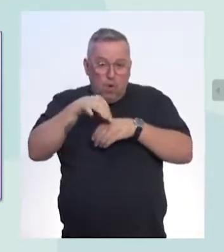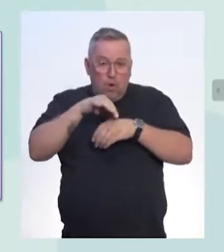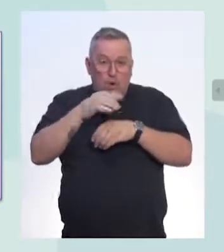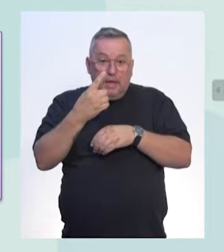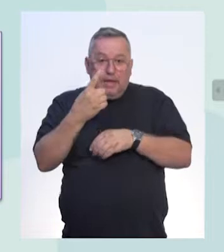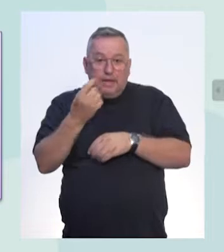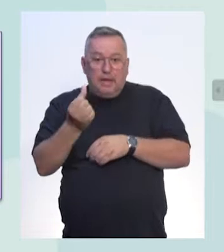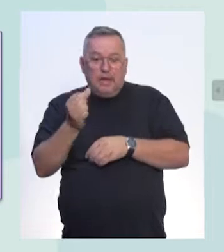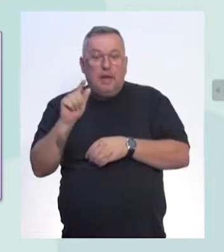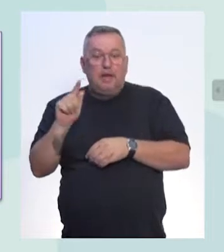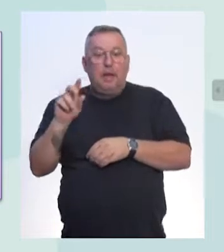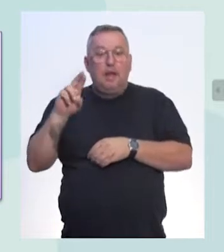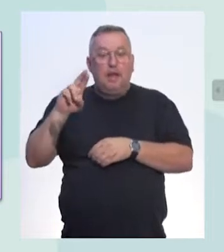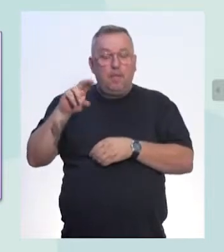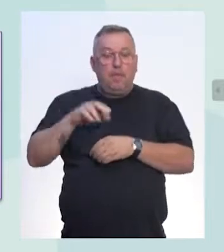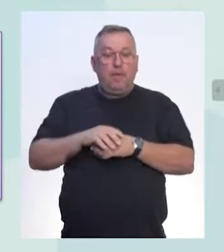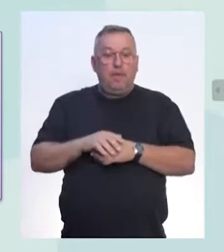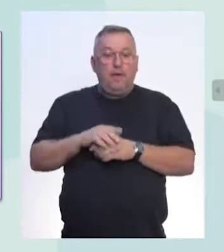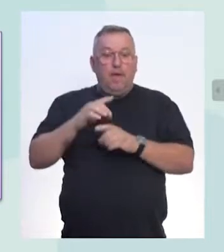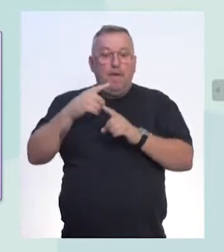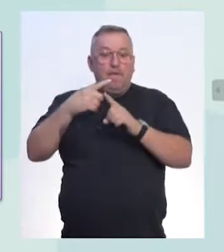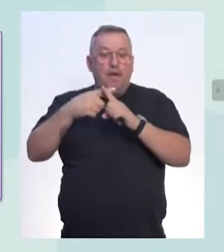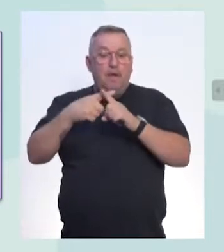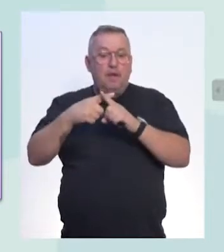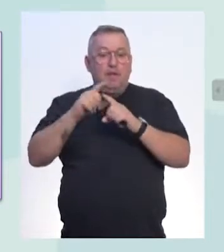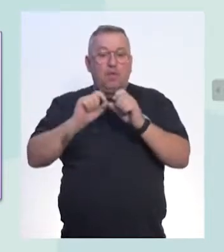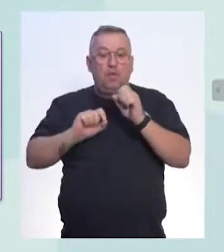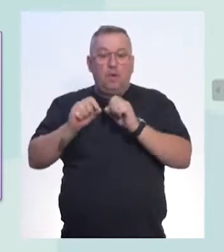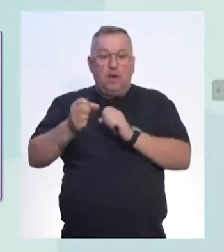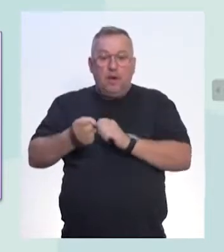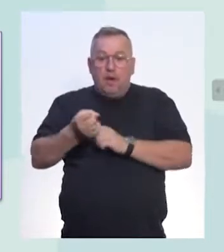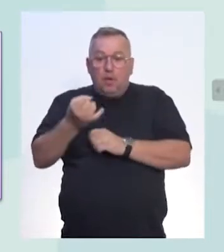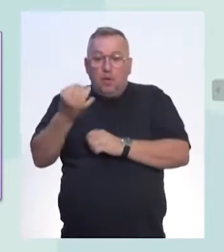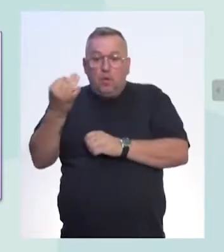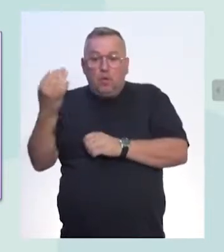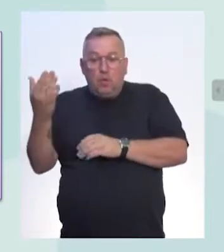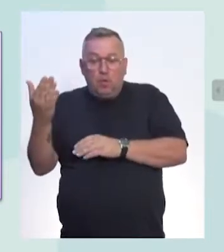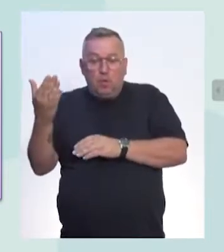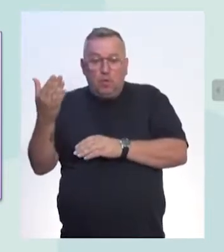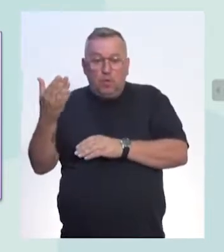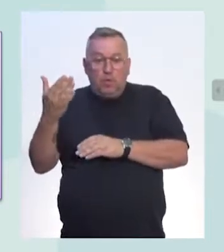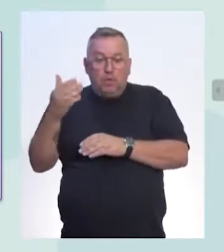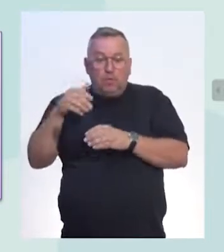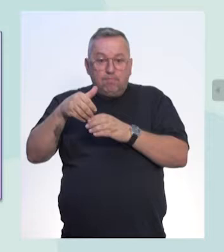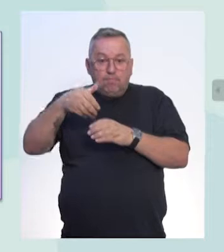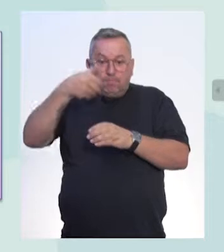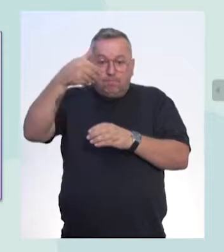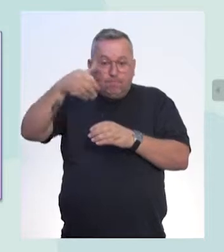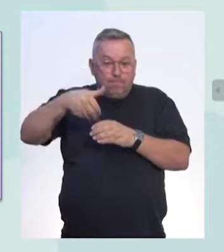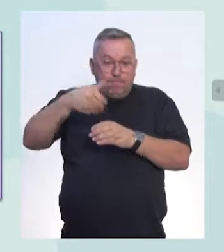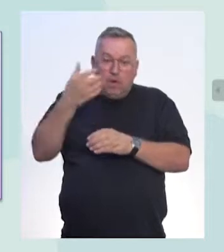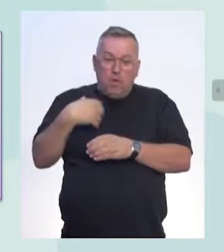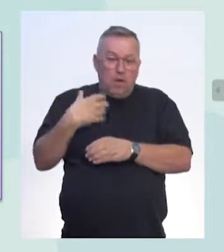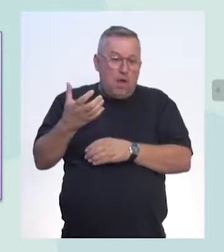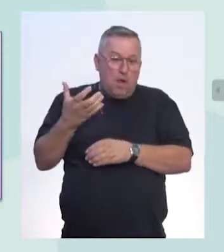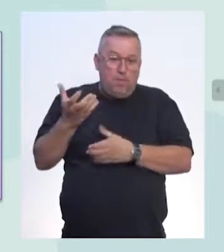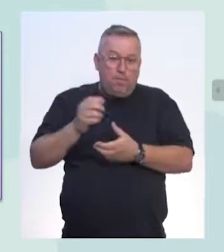16 gramas, vezes a quantidade de iogurtes que eu